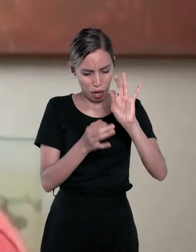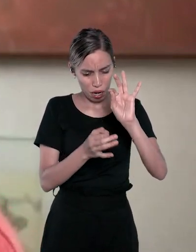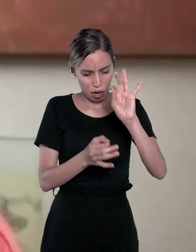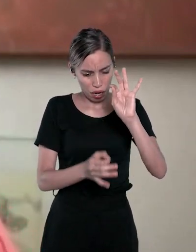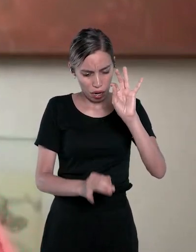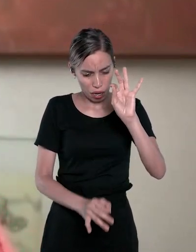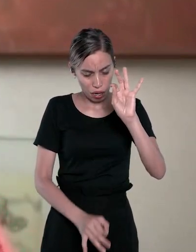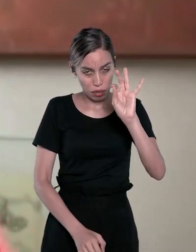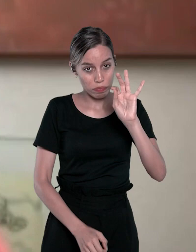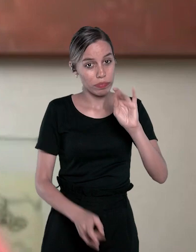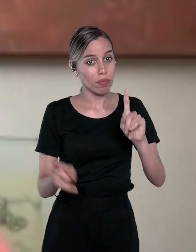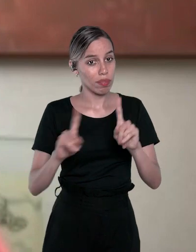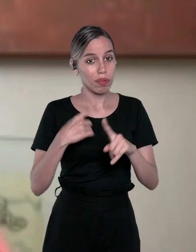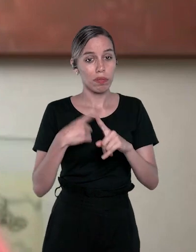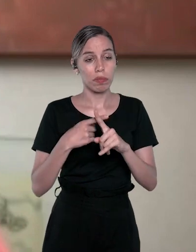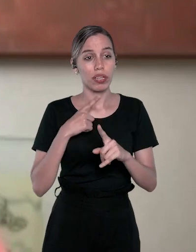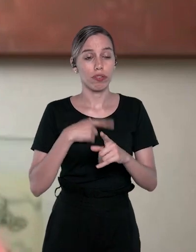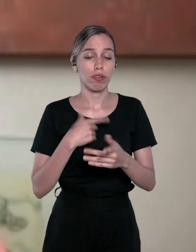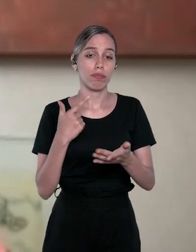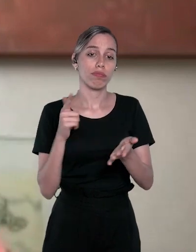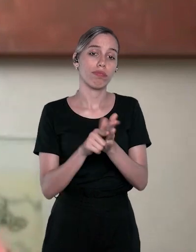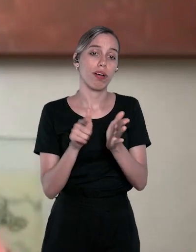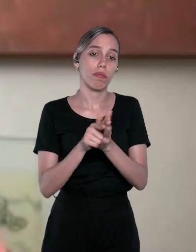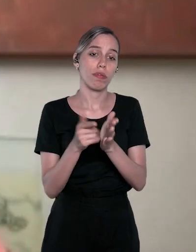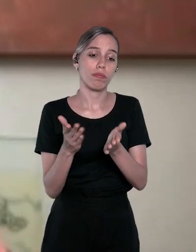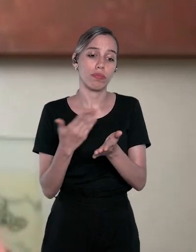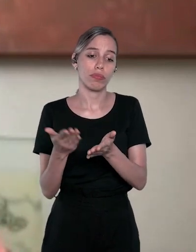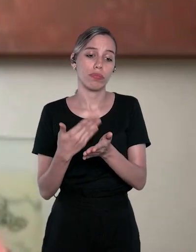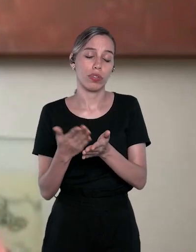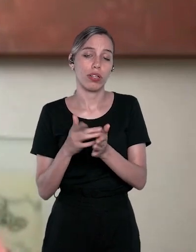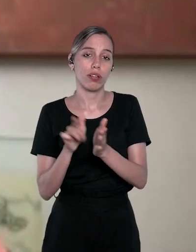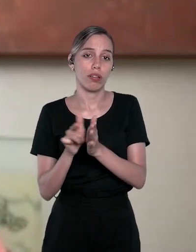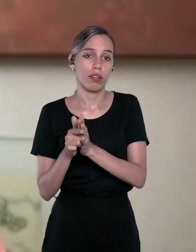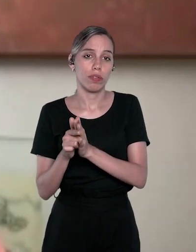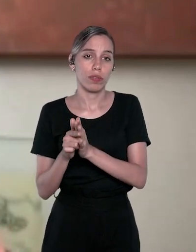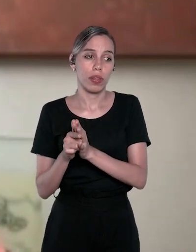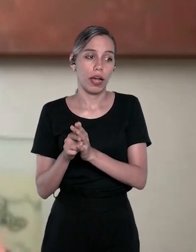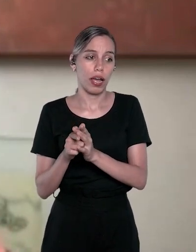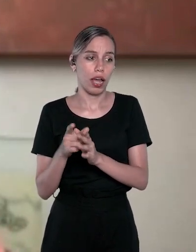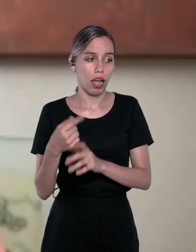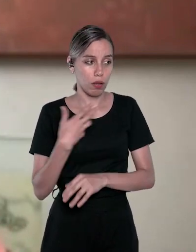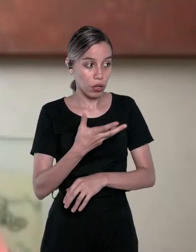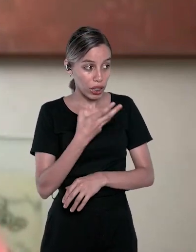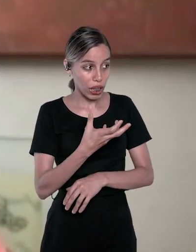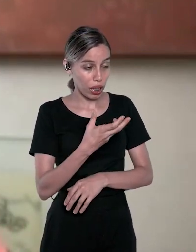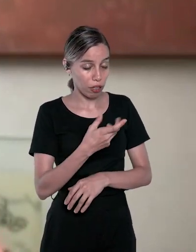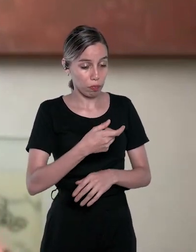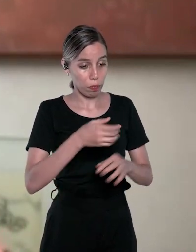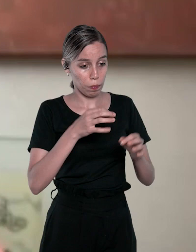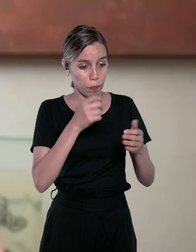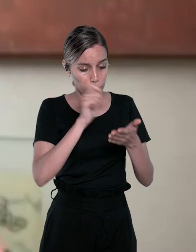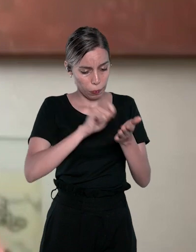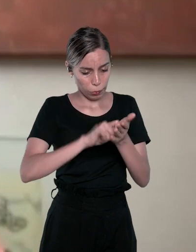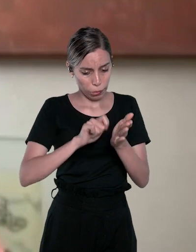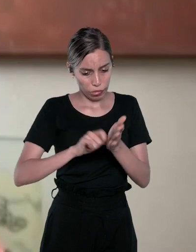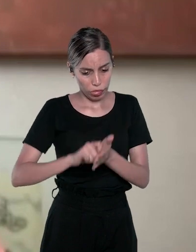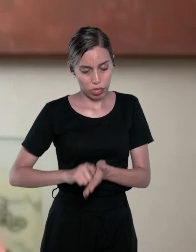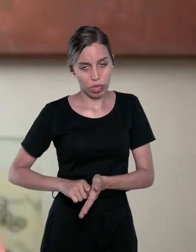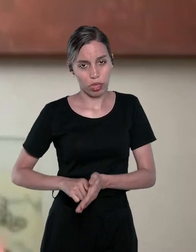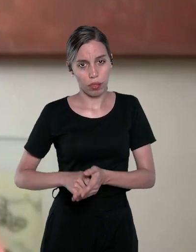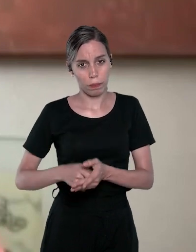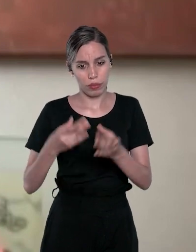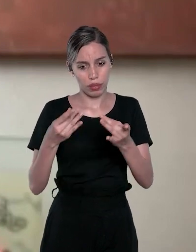espaço. Assim também a Lúcia. Eu pretendia escrever mais sobre a Lúcia, que está muito apaixonado pela trajetória dela,